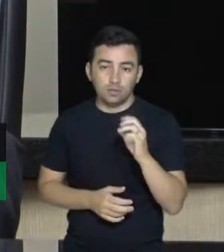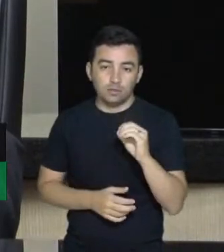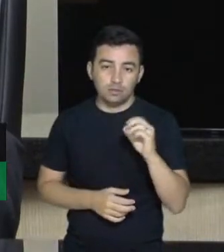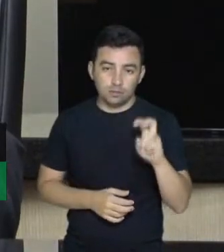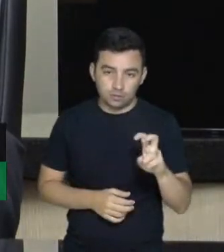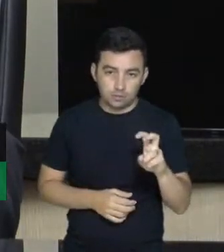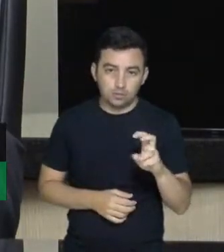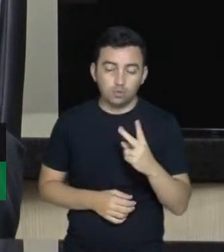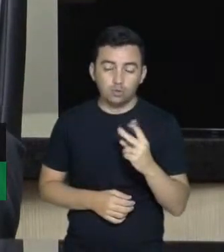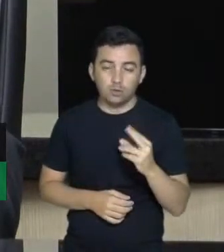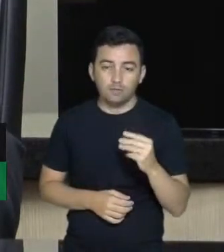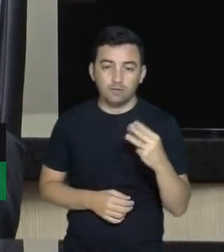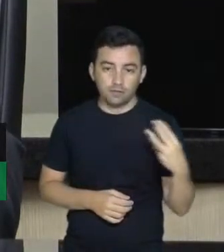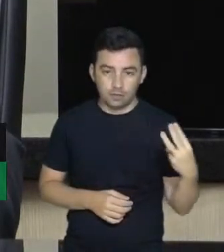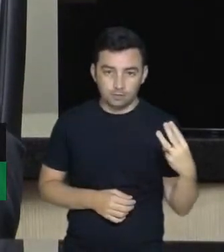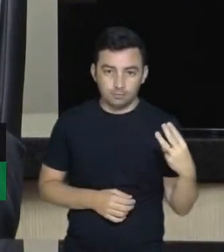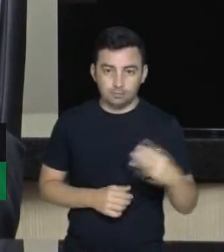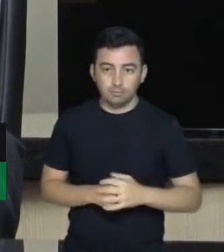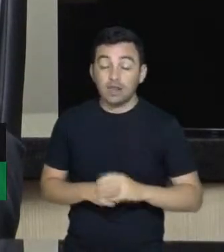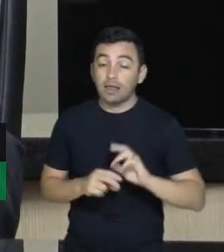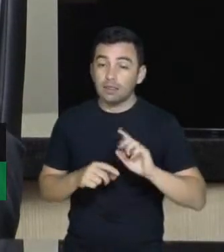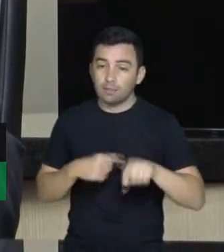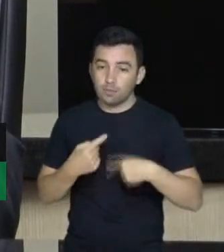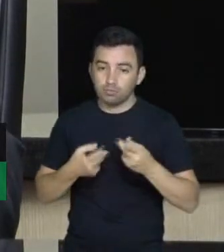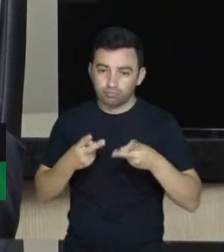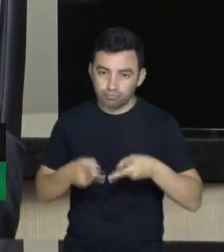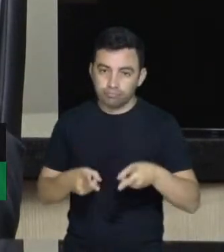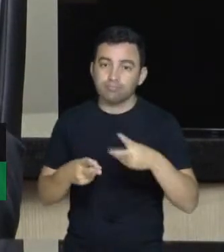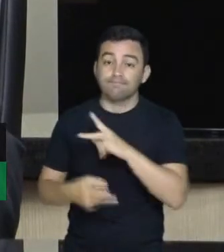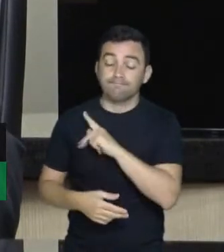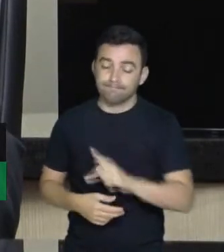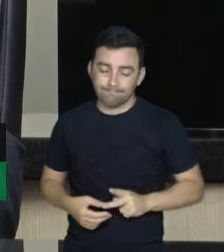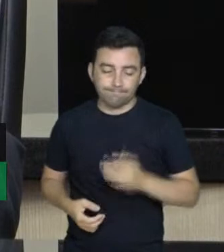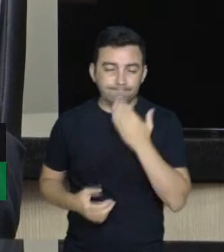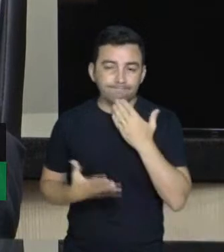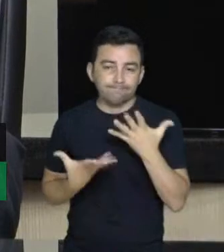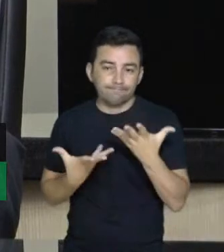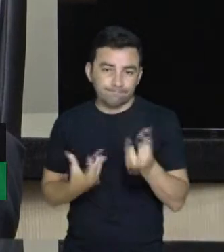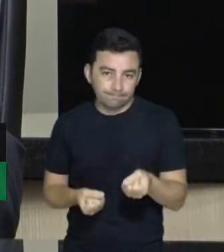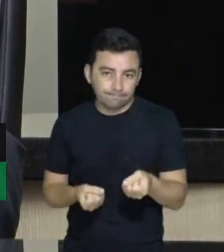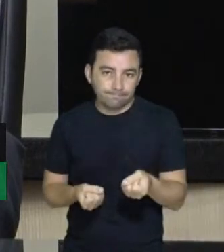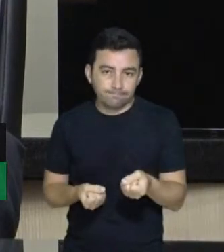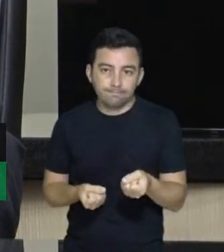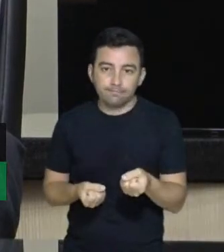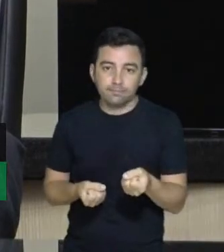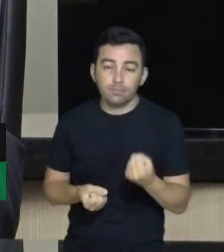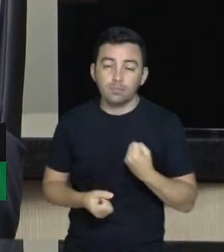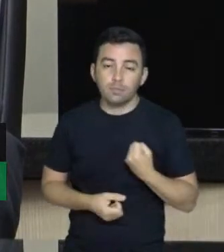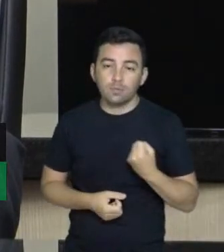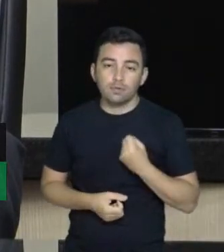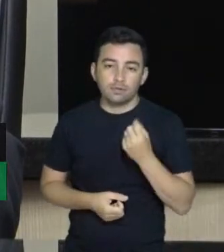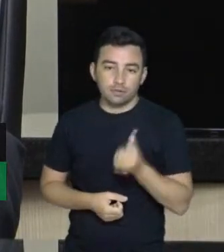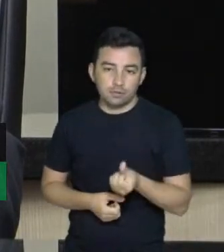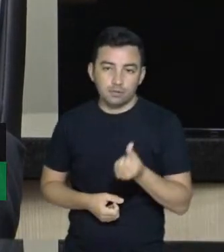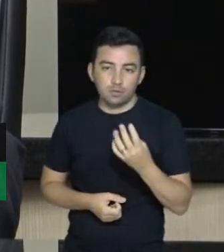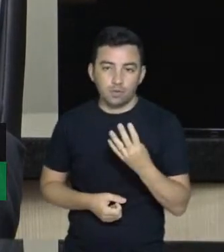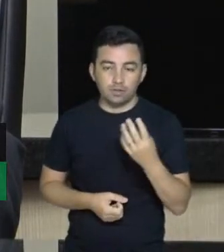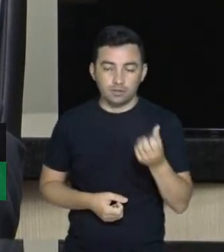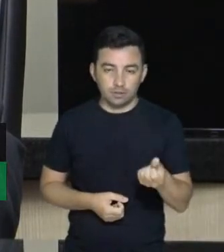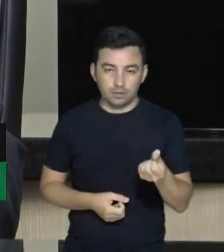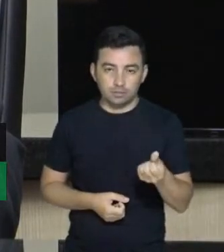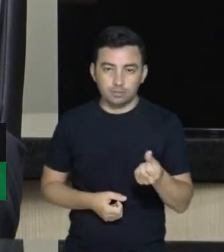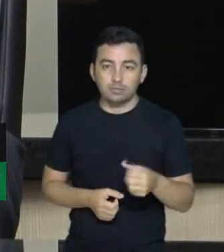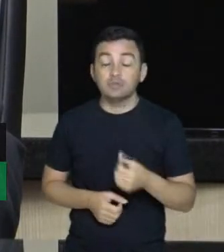-2023. Na sequência, o senhor presidente deferiu os requerimentos nº 646,